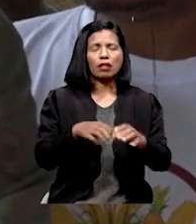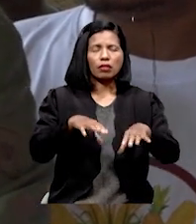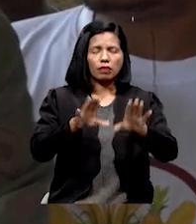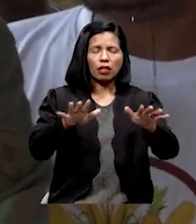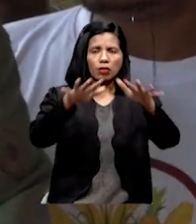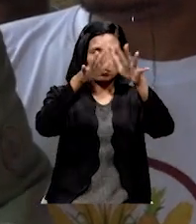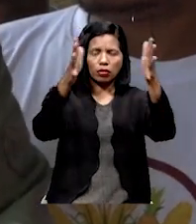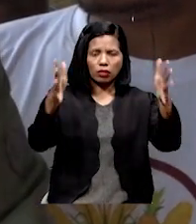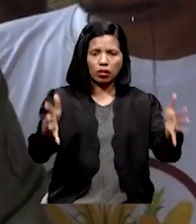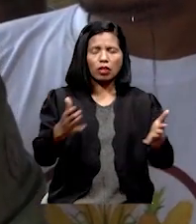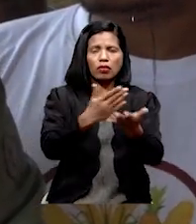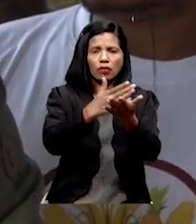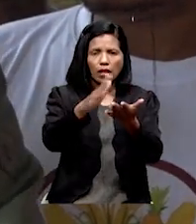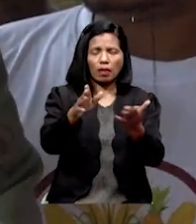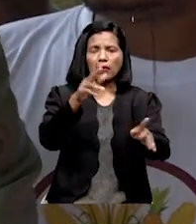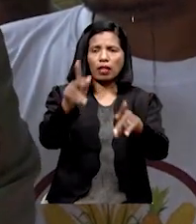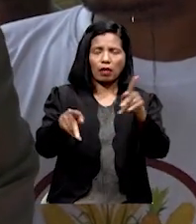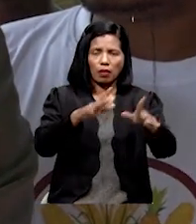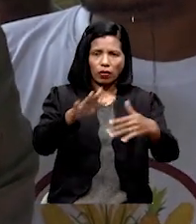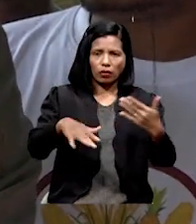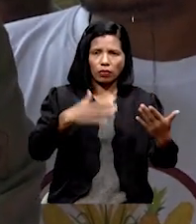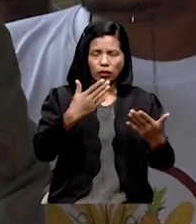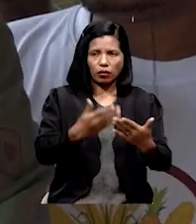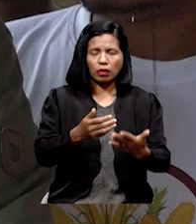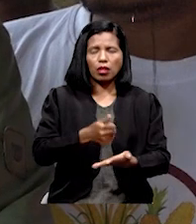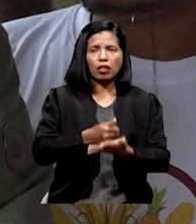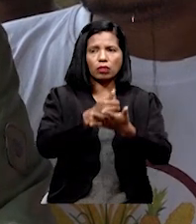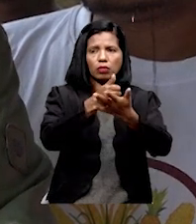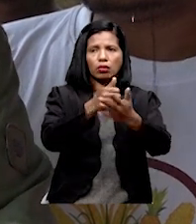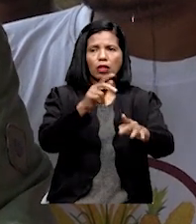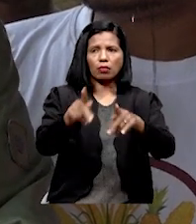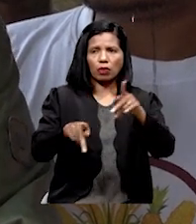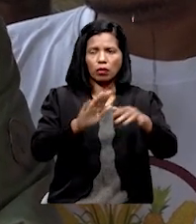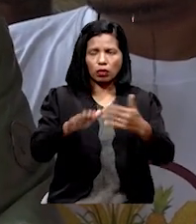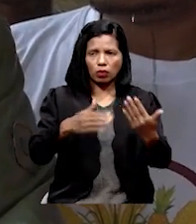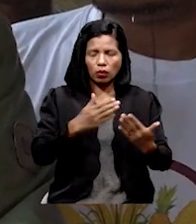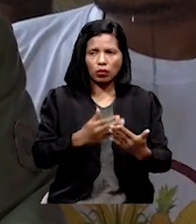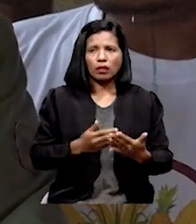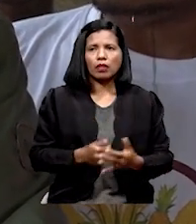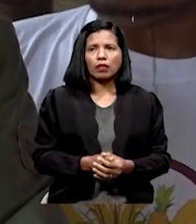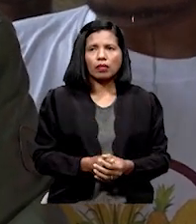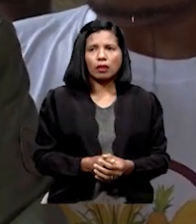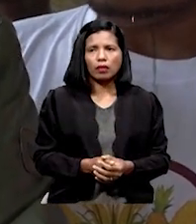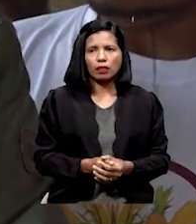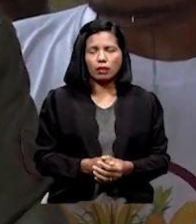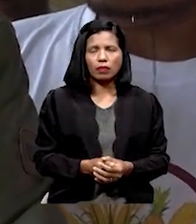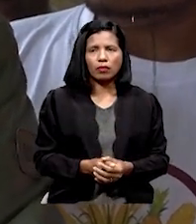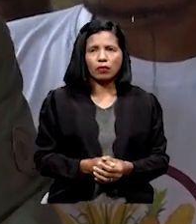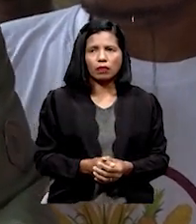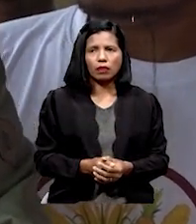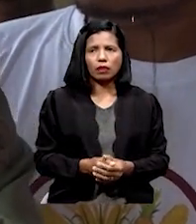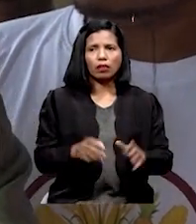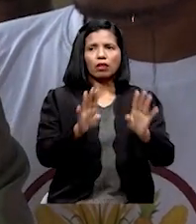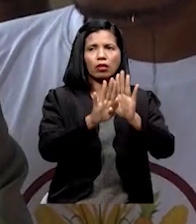a comunidade de cera, ajuda a comunidade de cera, tanto bem, bebe, lo que ela não